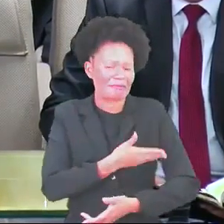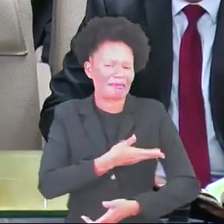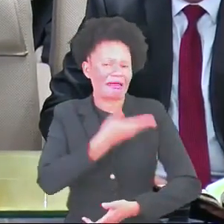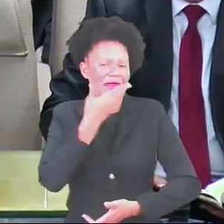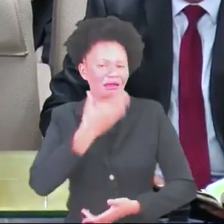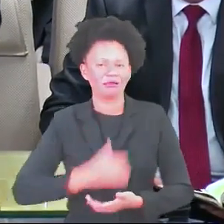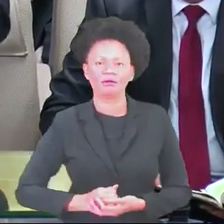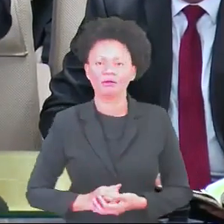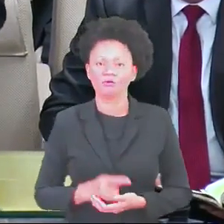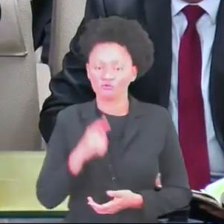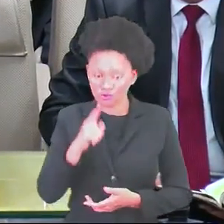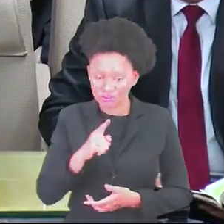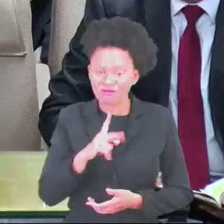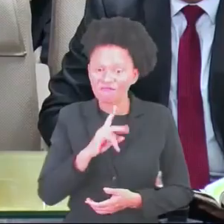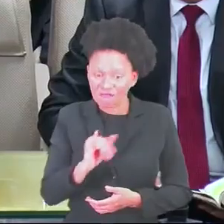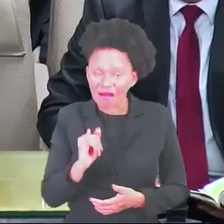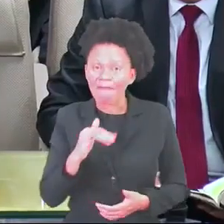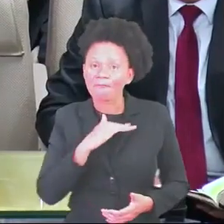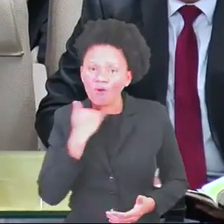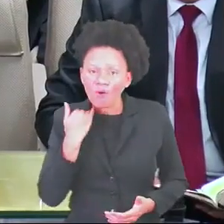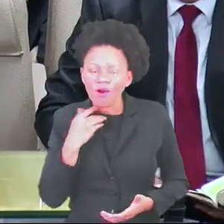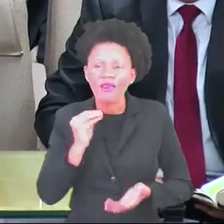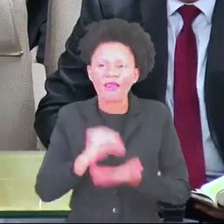Irmão, o que te mata é a falta de visão.